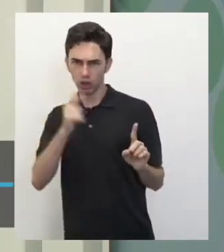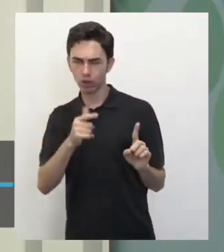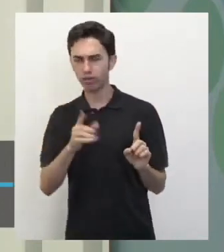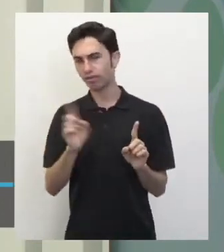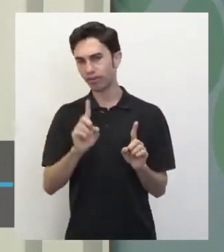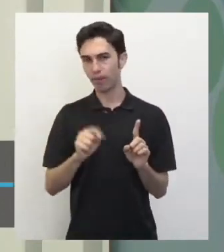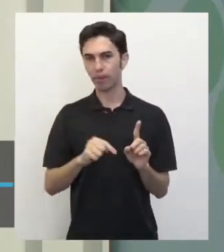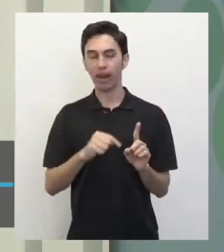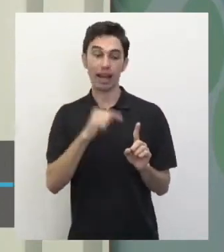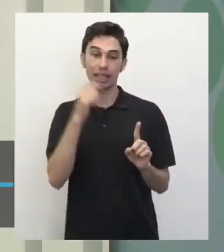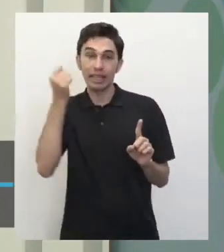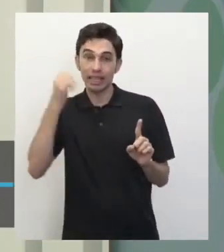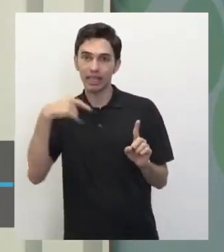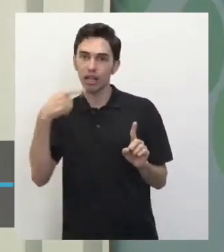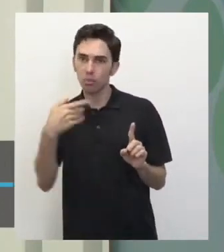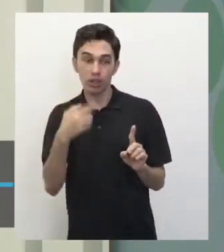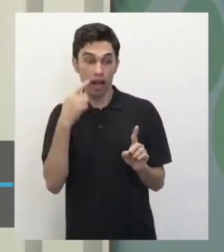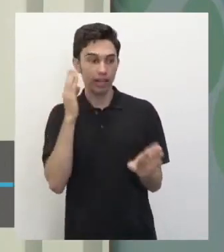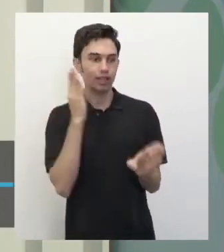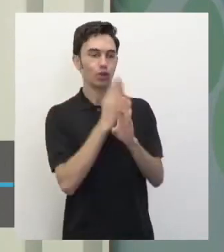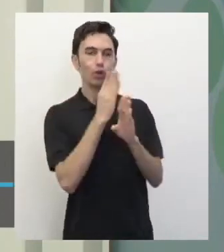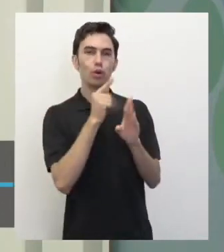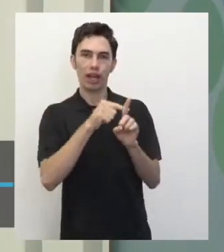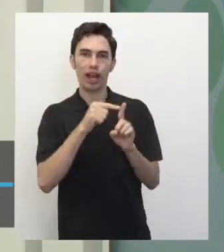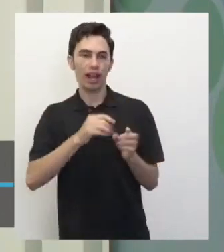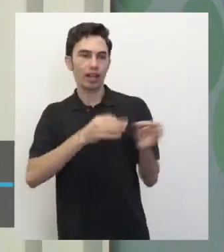o assaltante, geralmente depois do